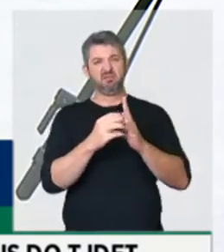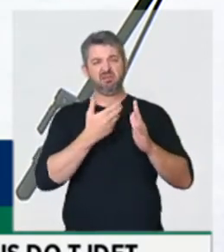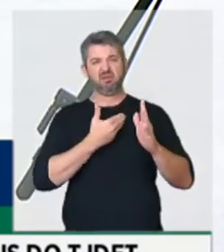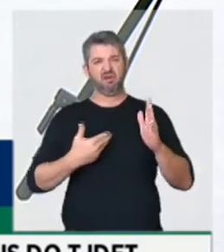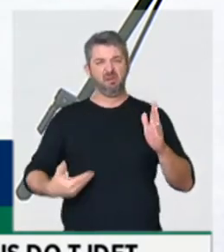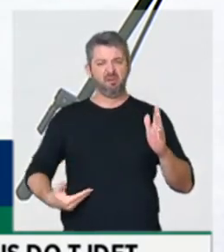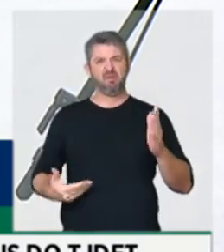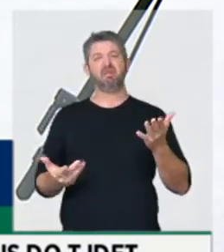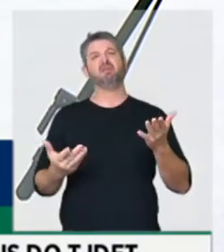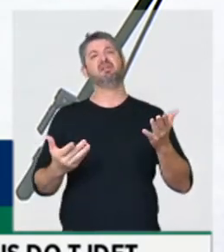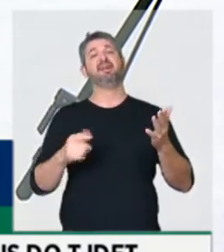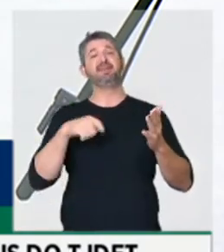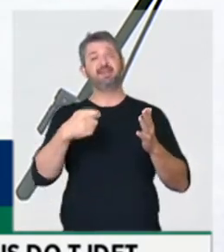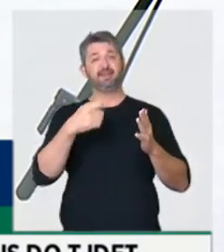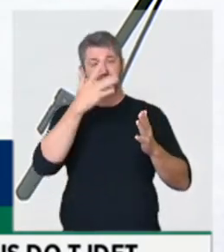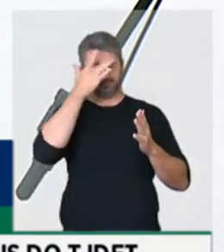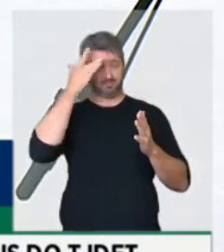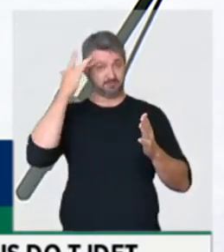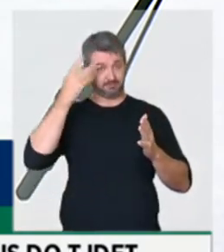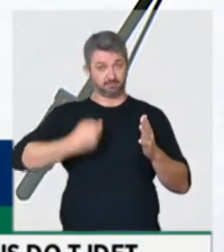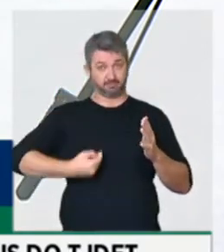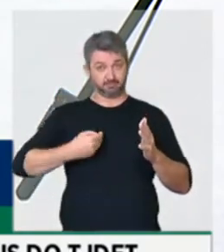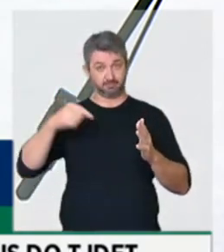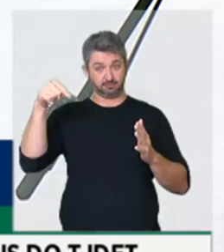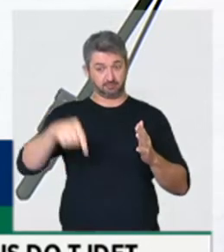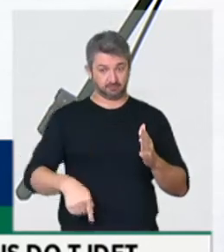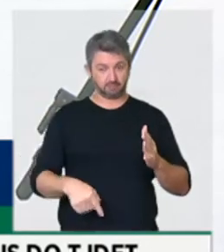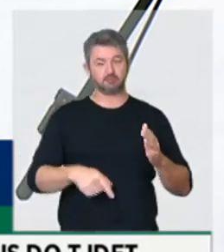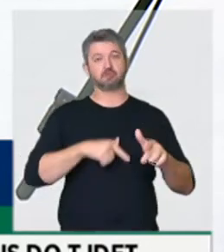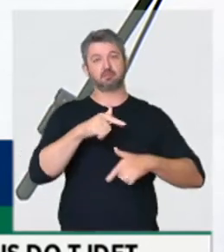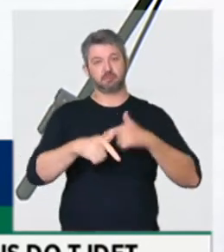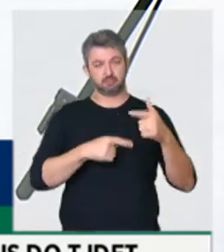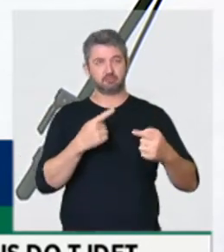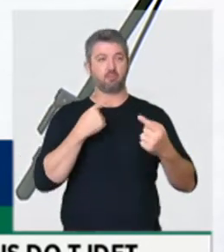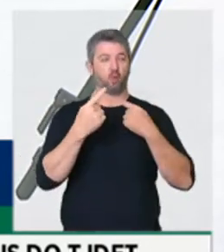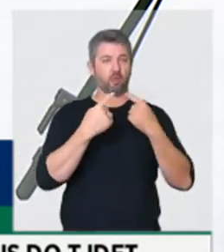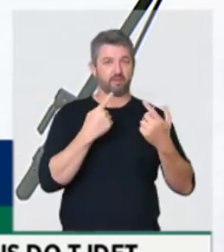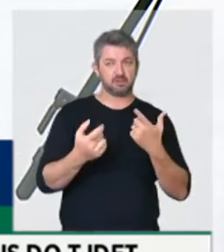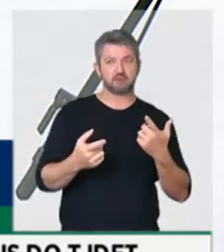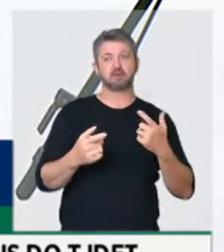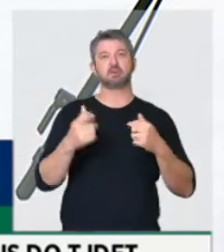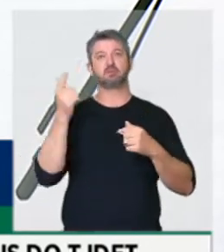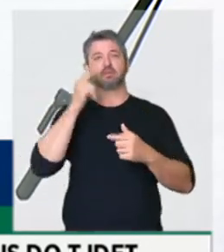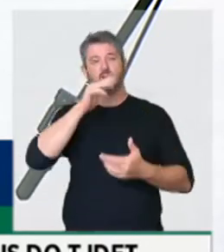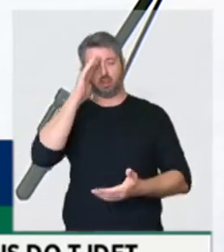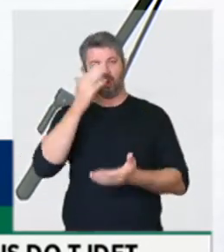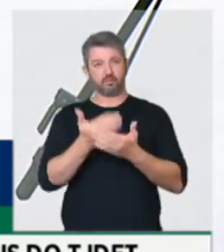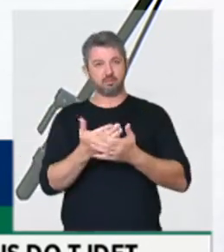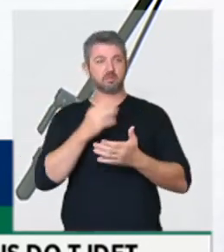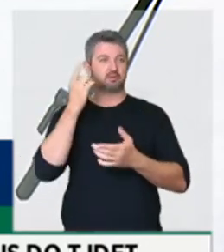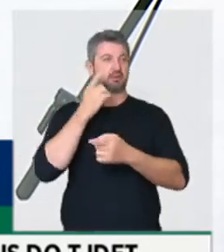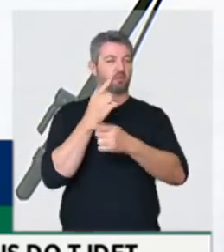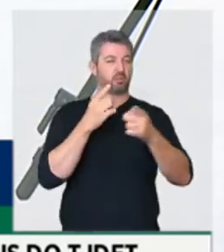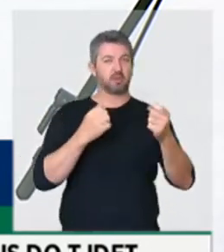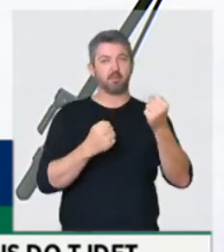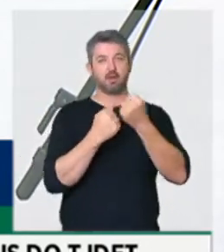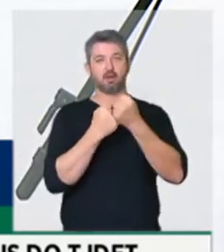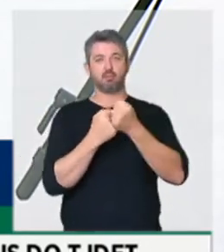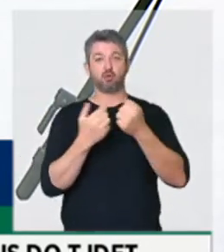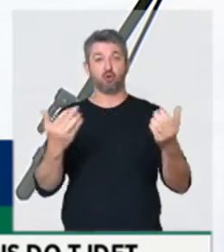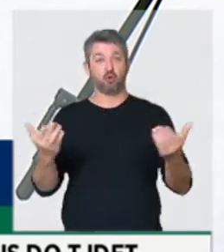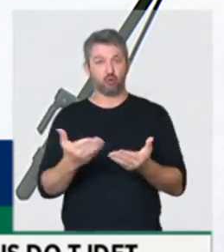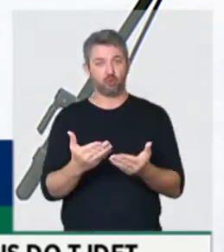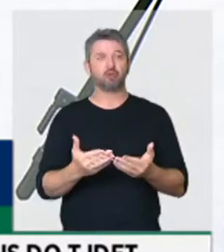servidoras, aqueles que estiveram aqui construindo o convencimento de vários parlamentares, para que nós estivéssemos